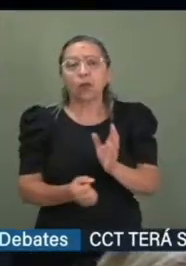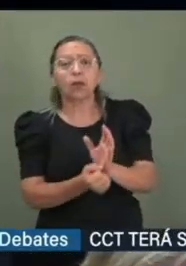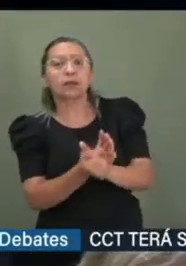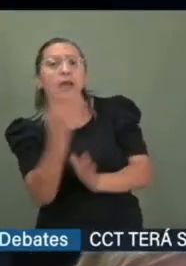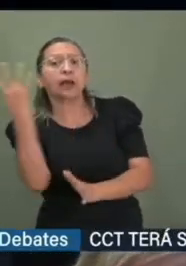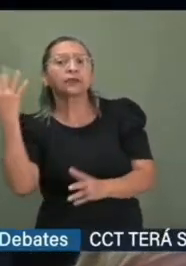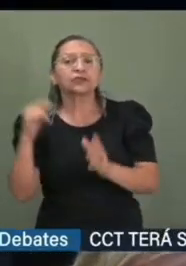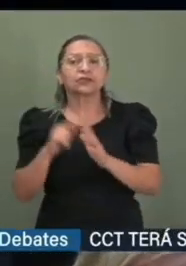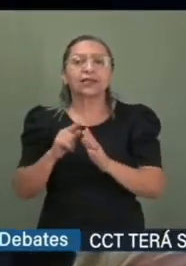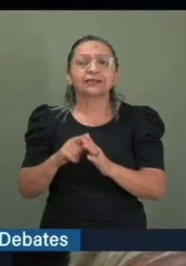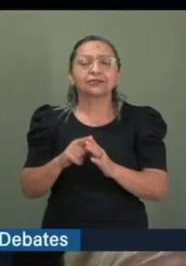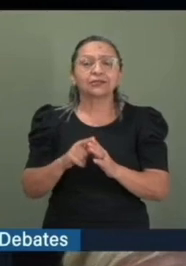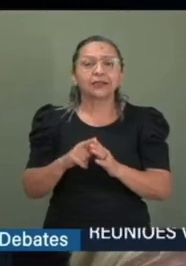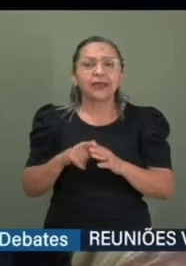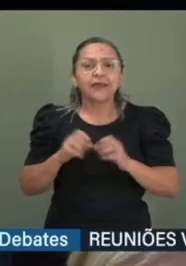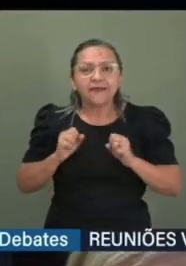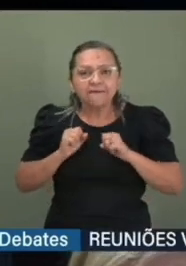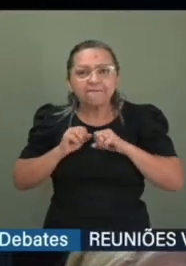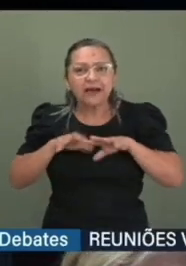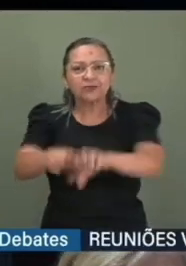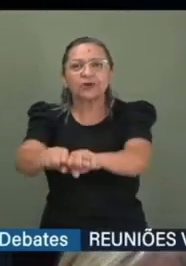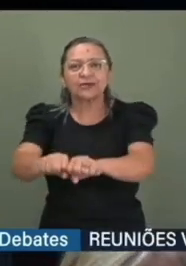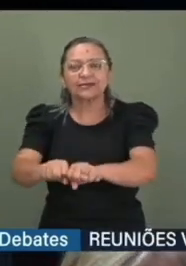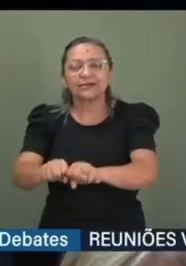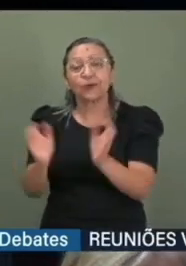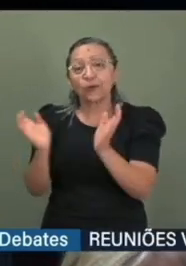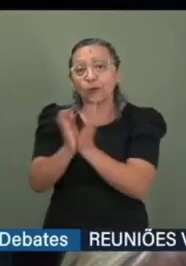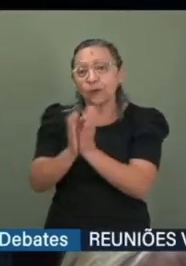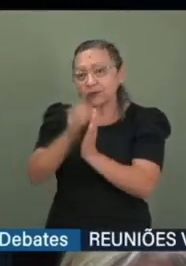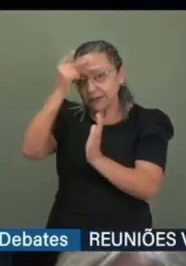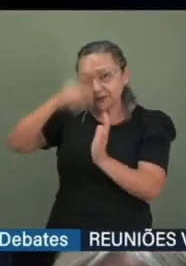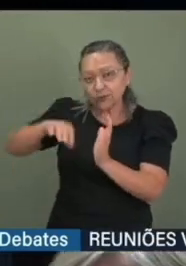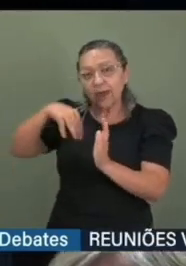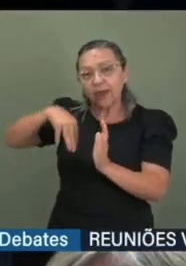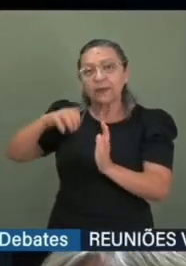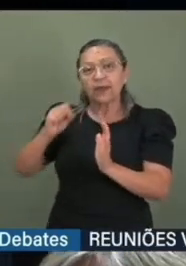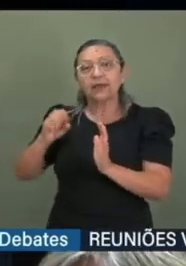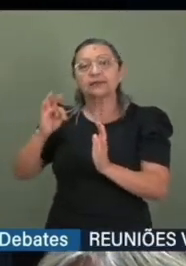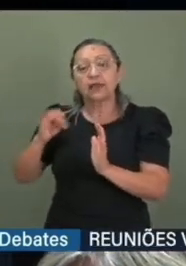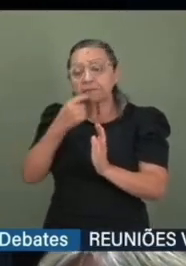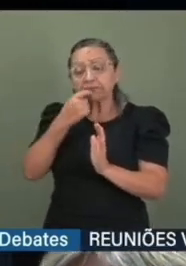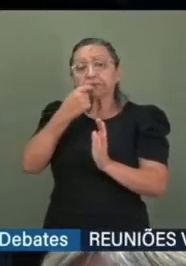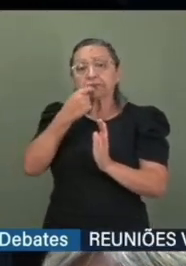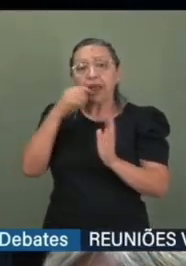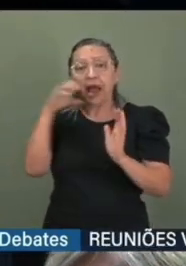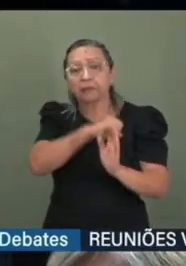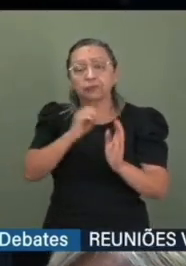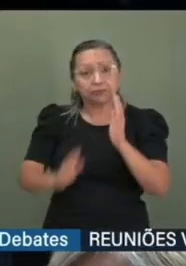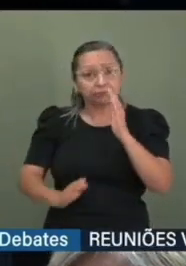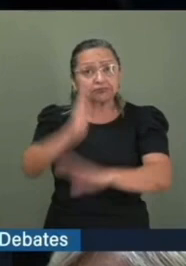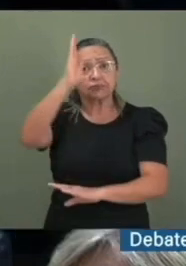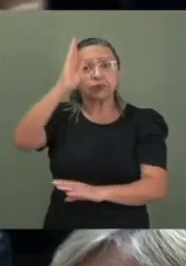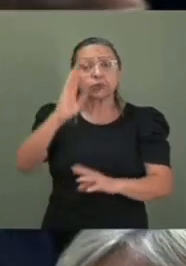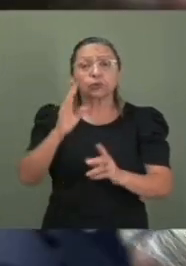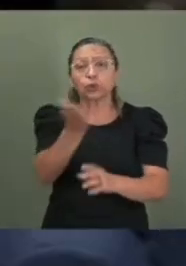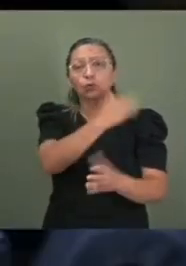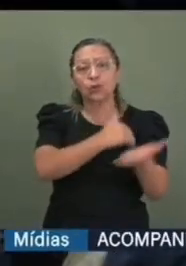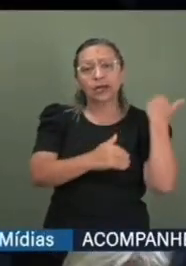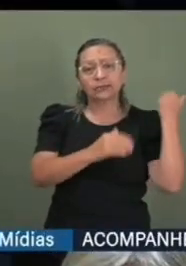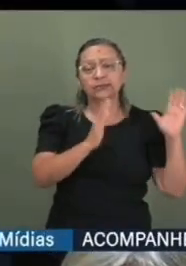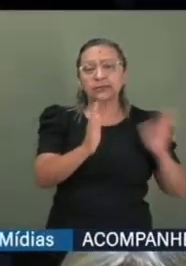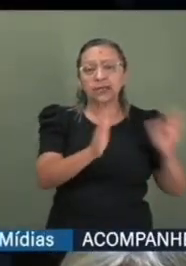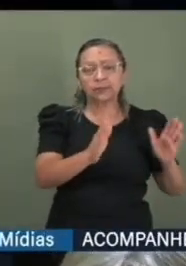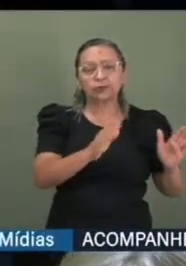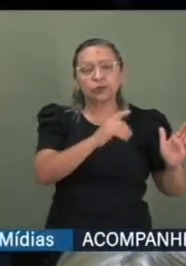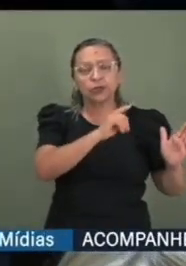invasões do MST em poucos dias desse governo já superaram todo tempo de todo tempo de governo do presidente